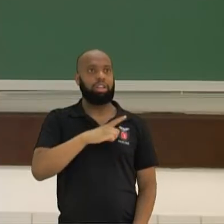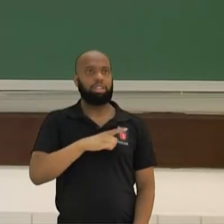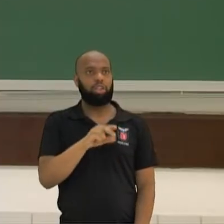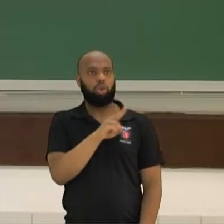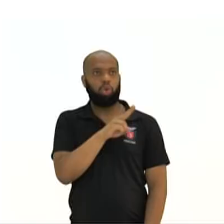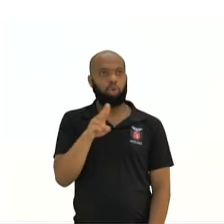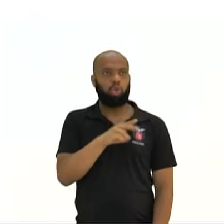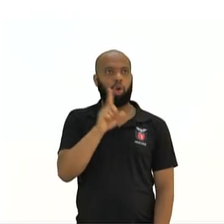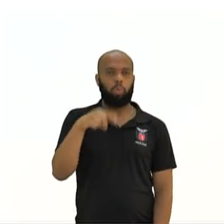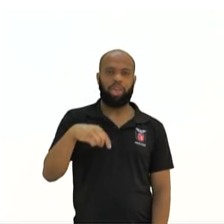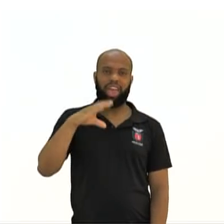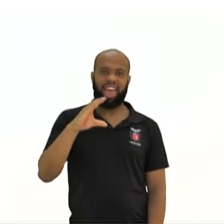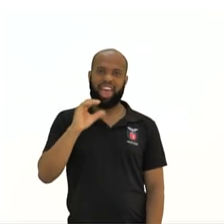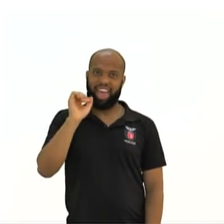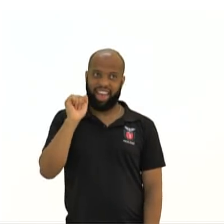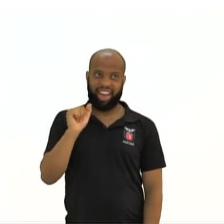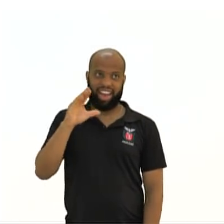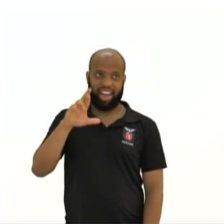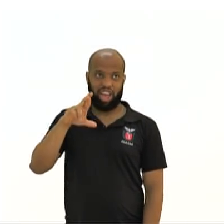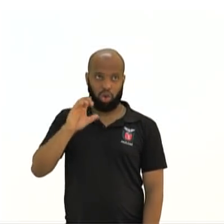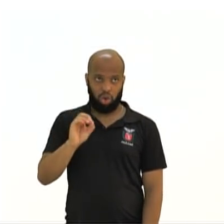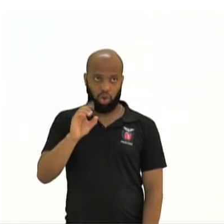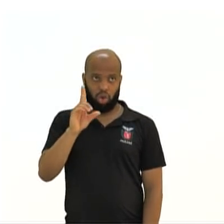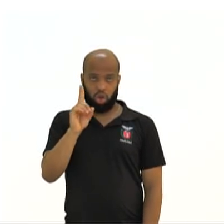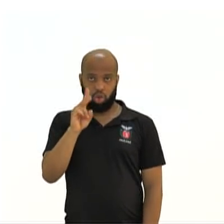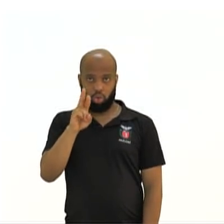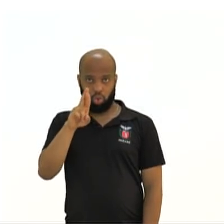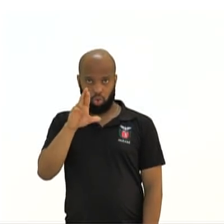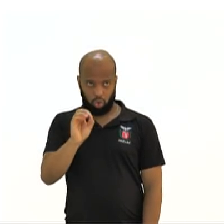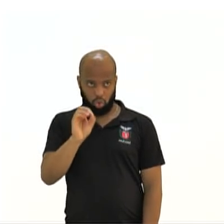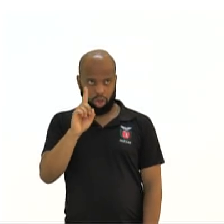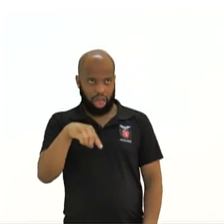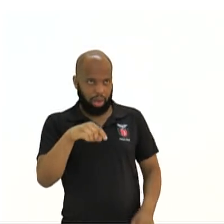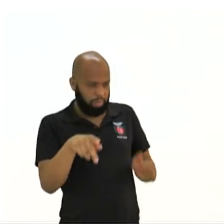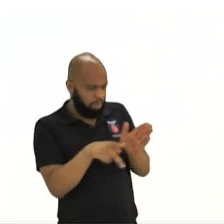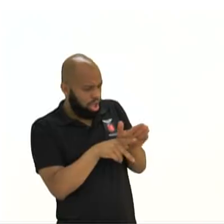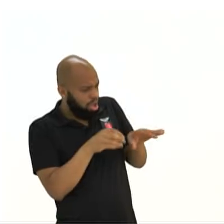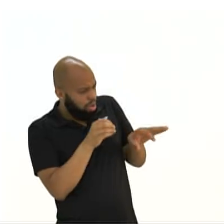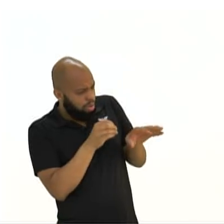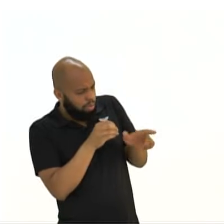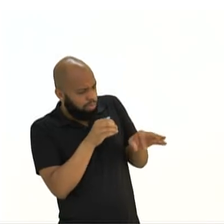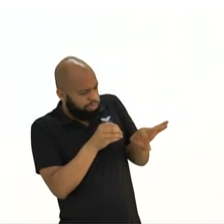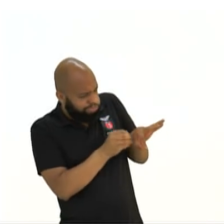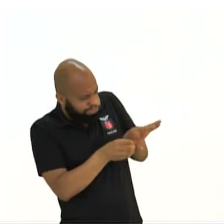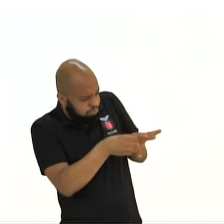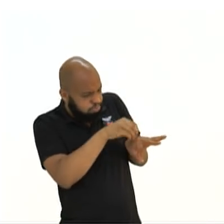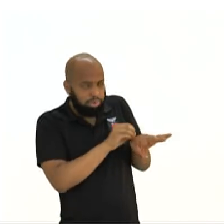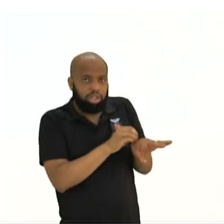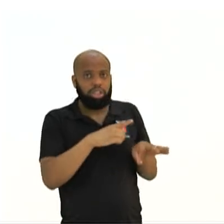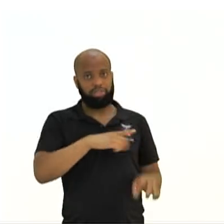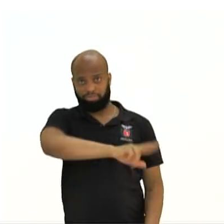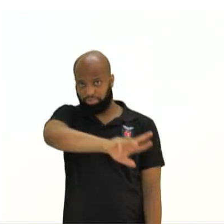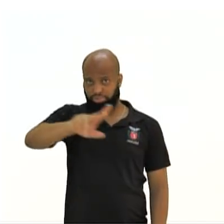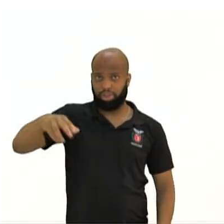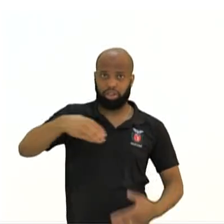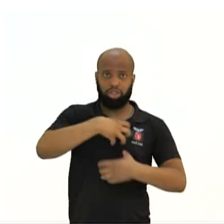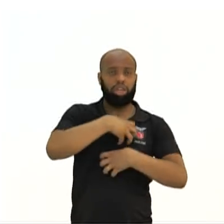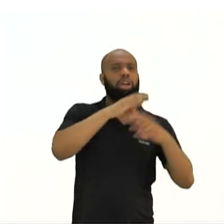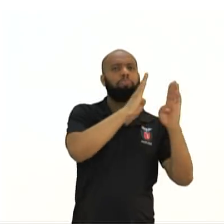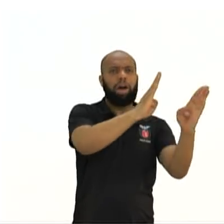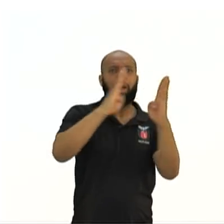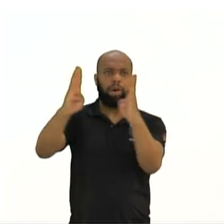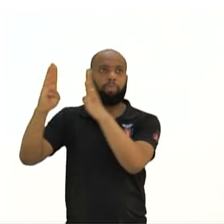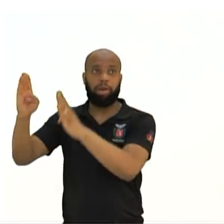tá? Então ela tem um aspecto mesmo de uma ferida, né? E, claro, a sífilis tem vários estágios. Então, o